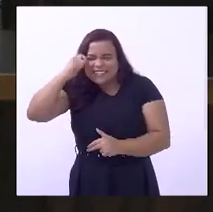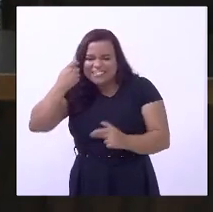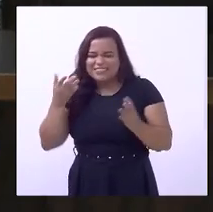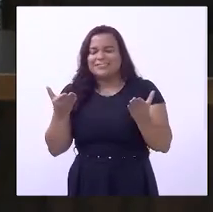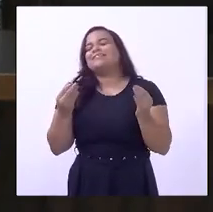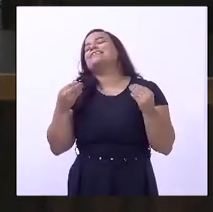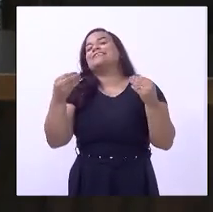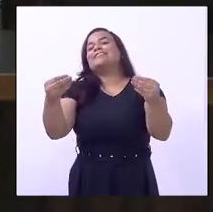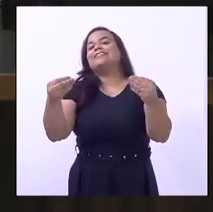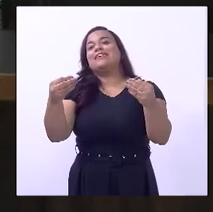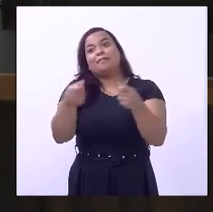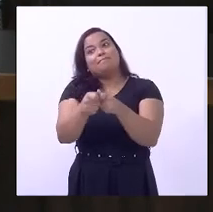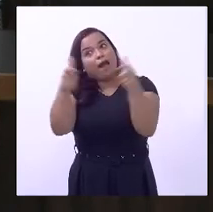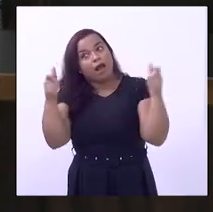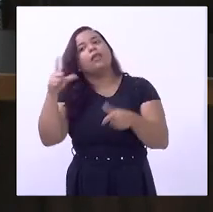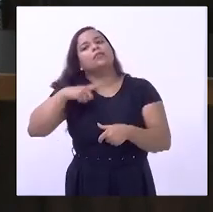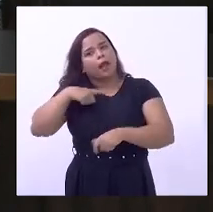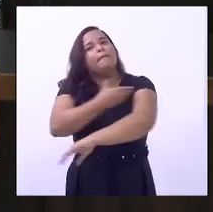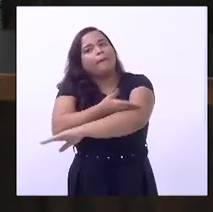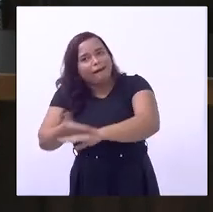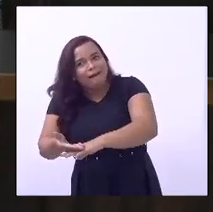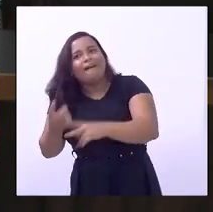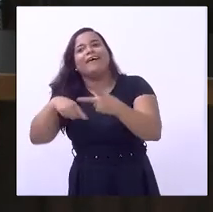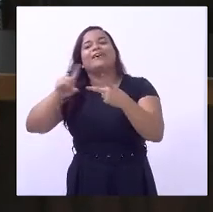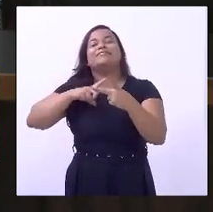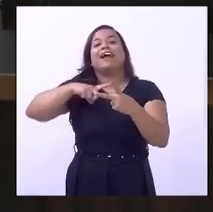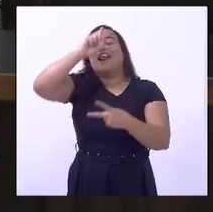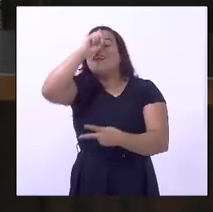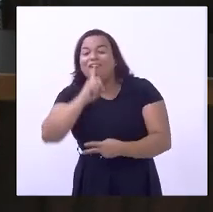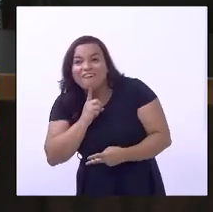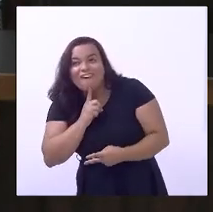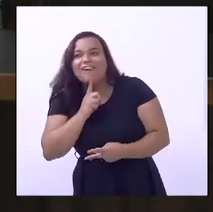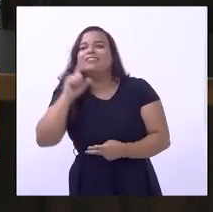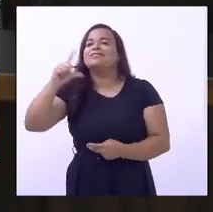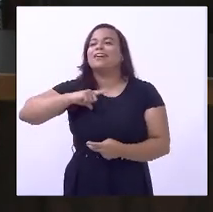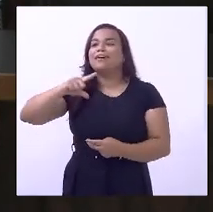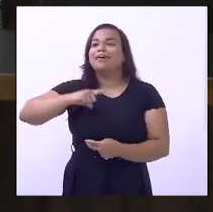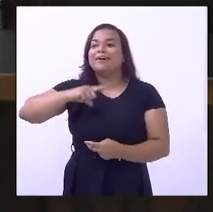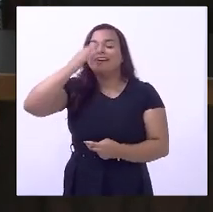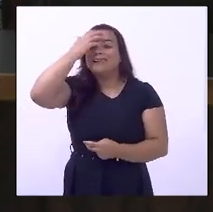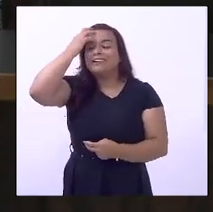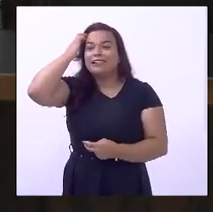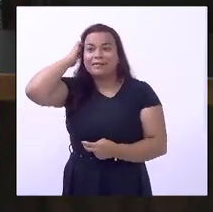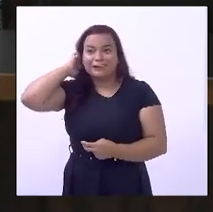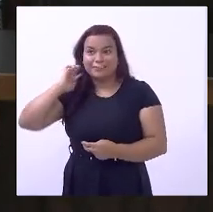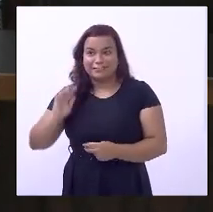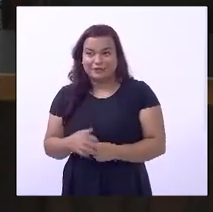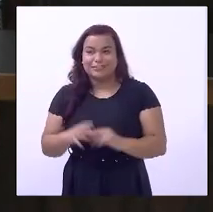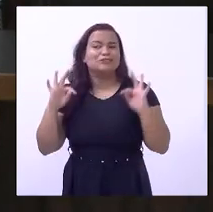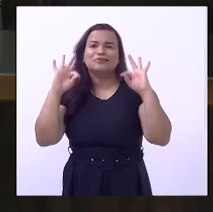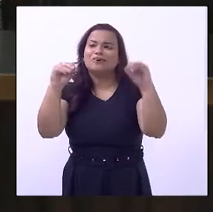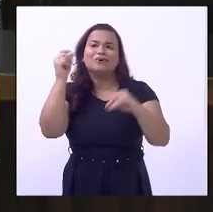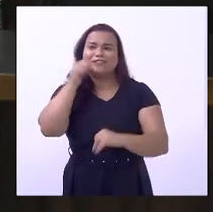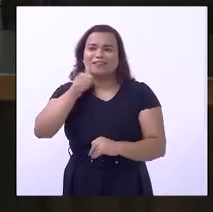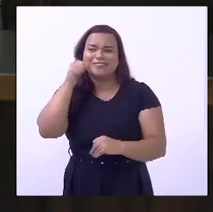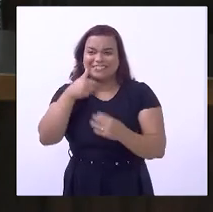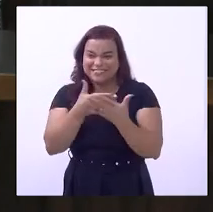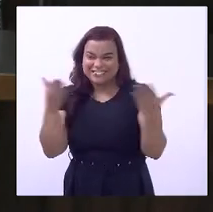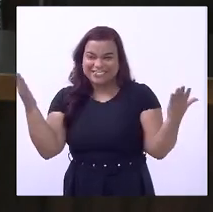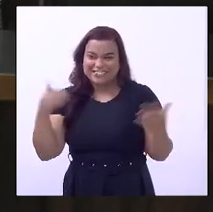A maioria, mas tem as brancas, tem as louras, tem todas as mulheres.